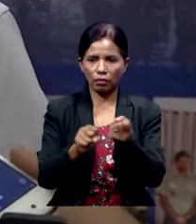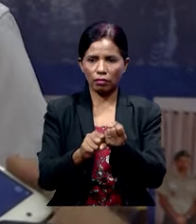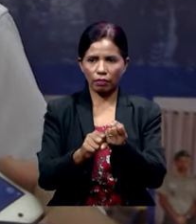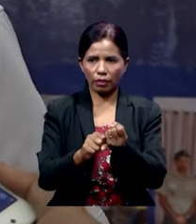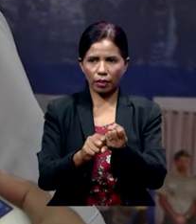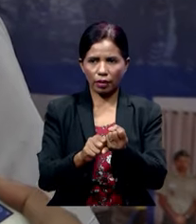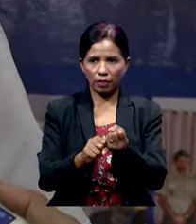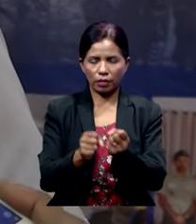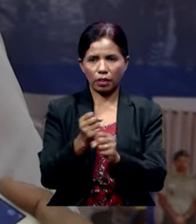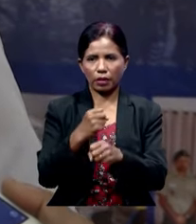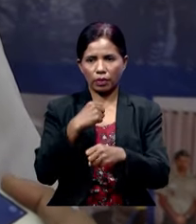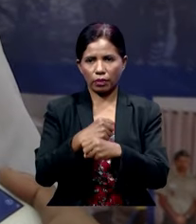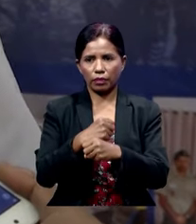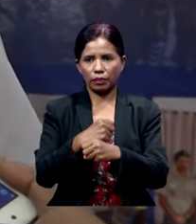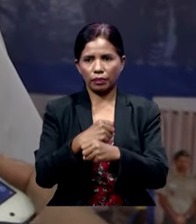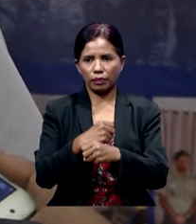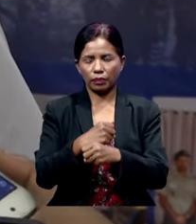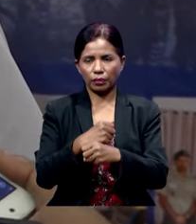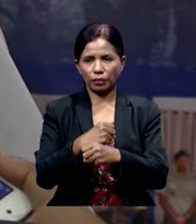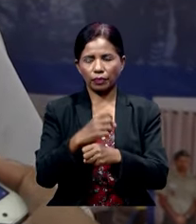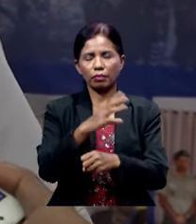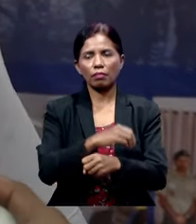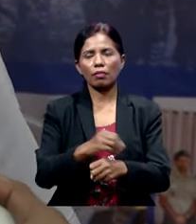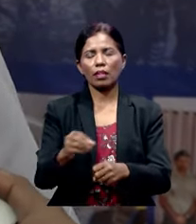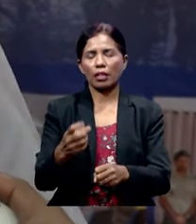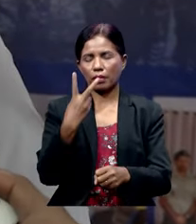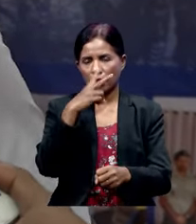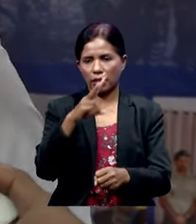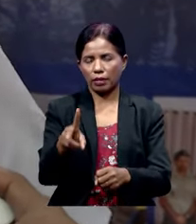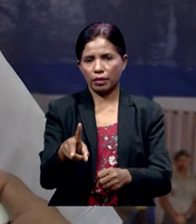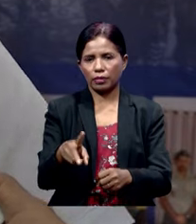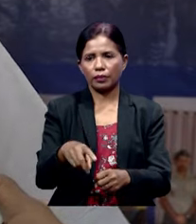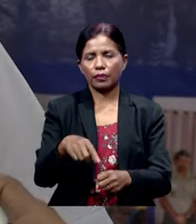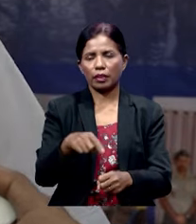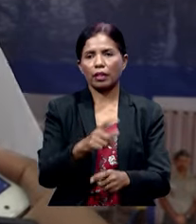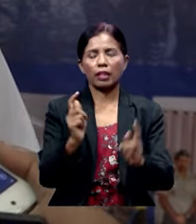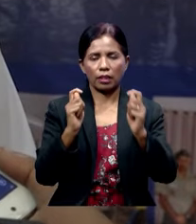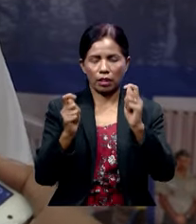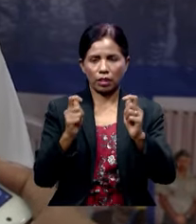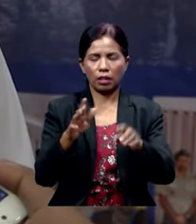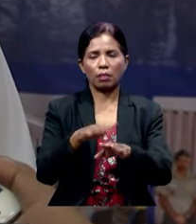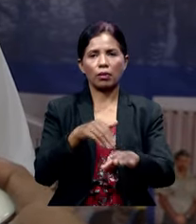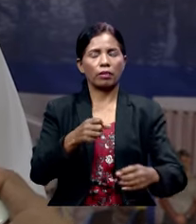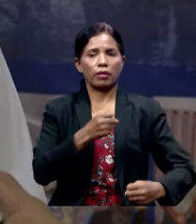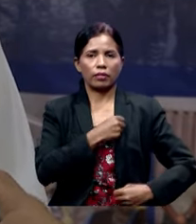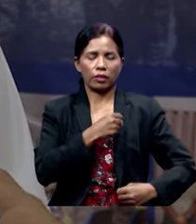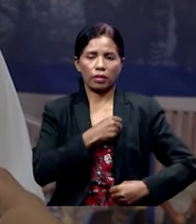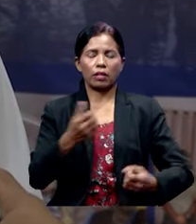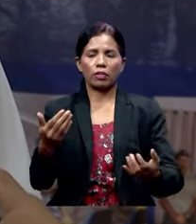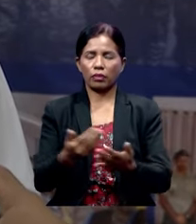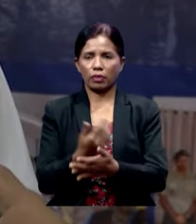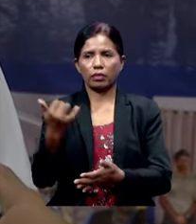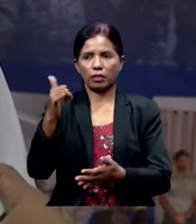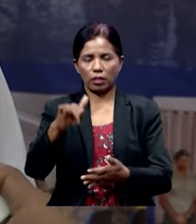panel atu halo babe sai panel zuri ba itane nia recrutamento itane nia força sera oficial sera